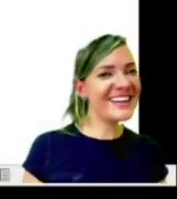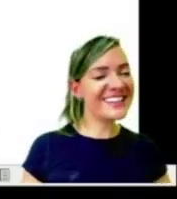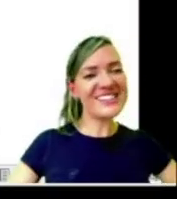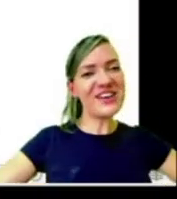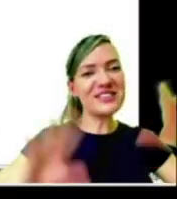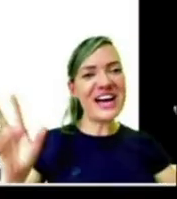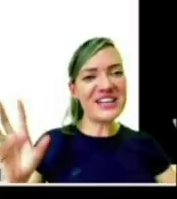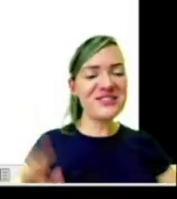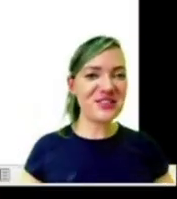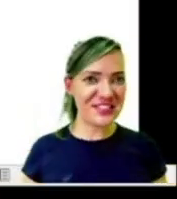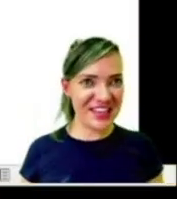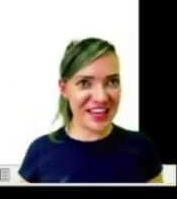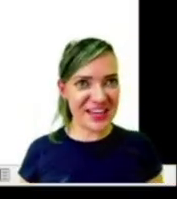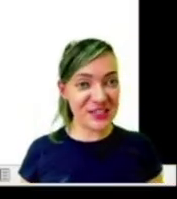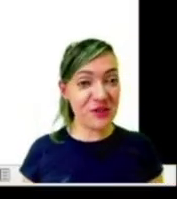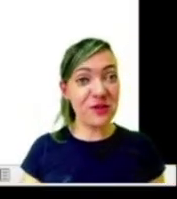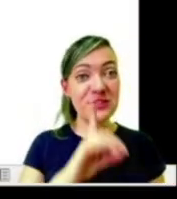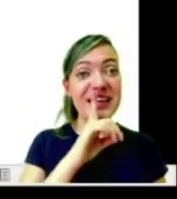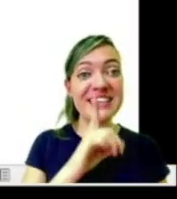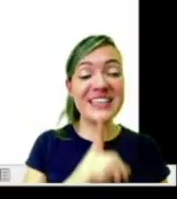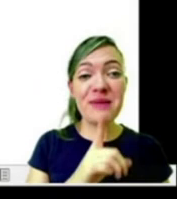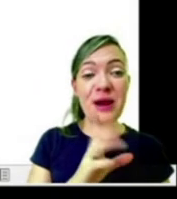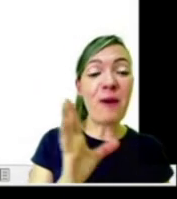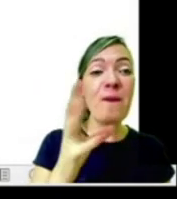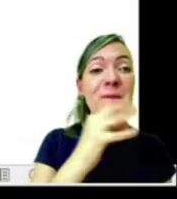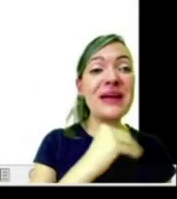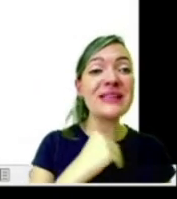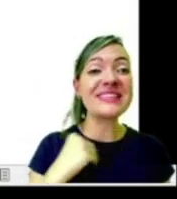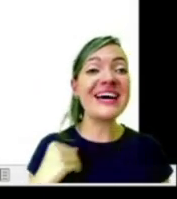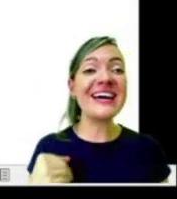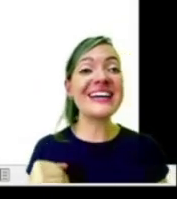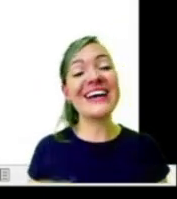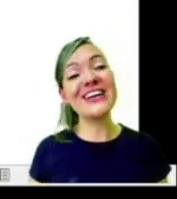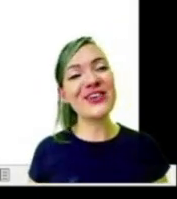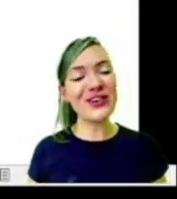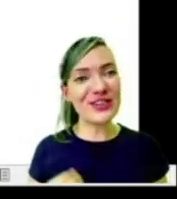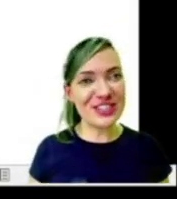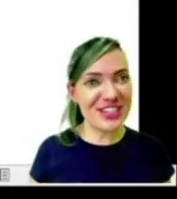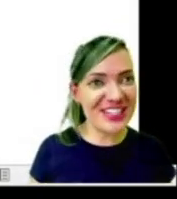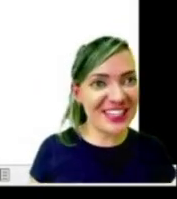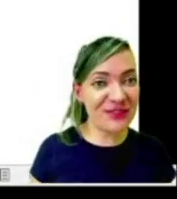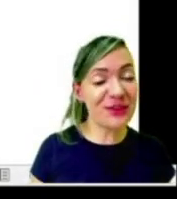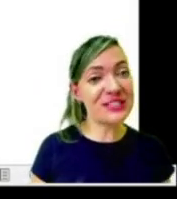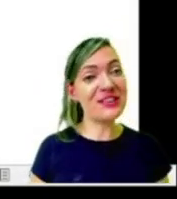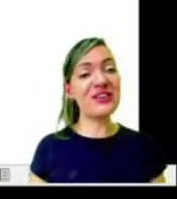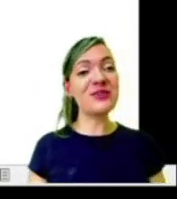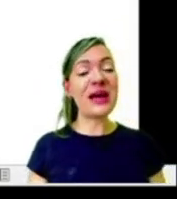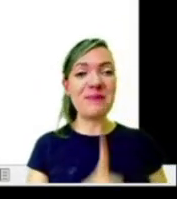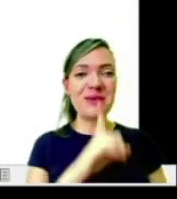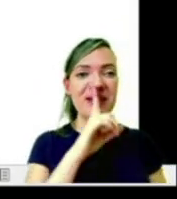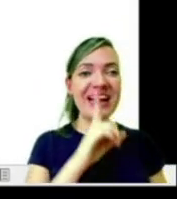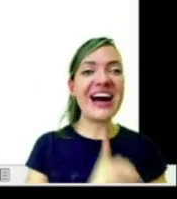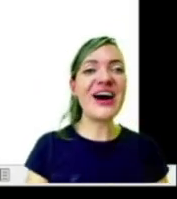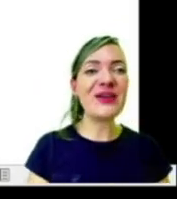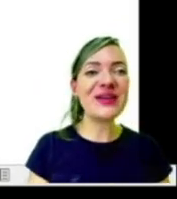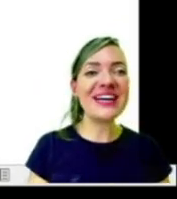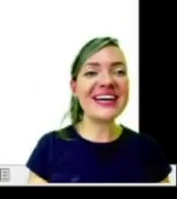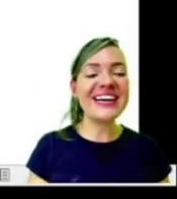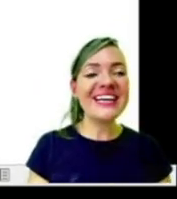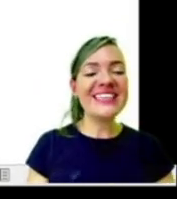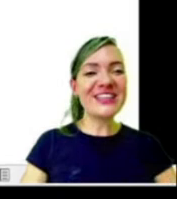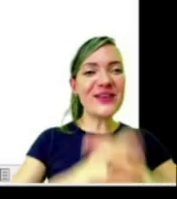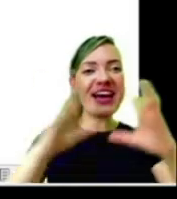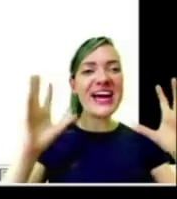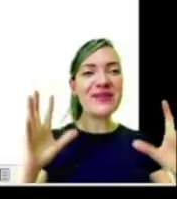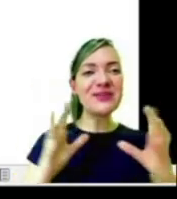dia, galera! Que saudade de vocês! Eu voltei aqui para completar a ecologia que você viu na primeira